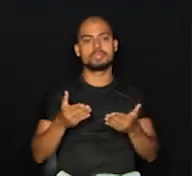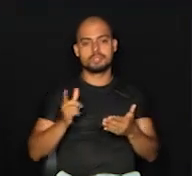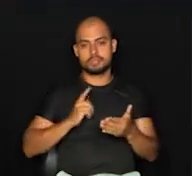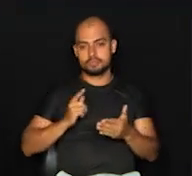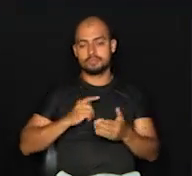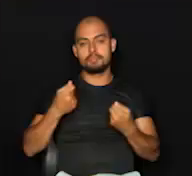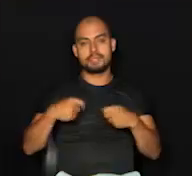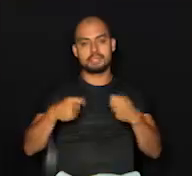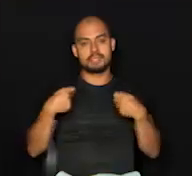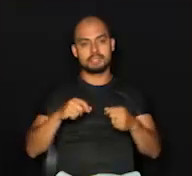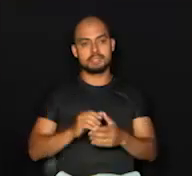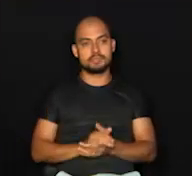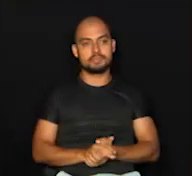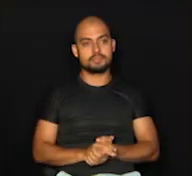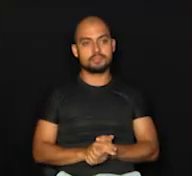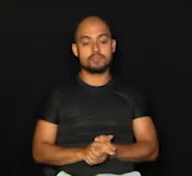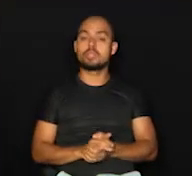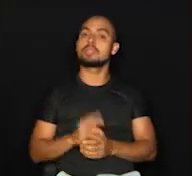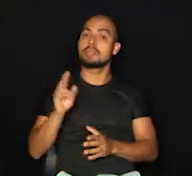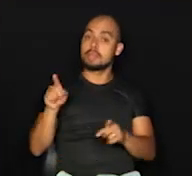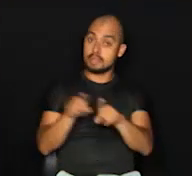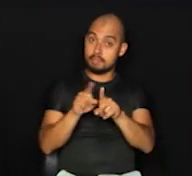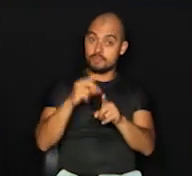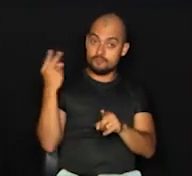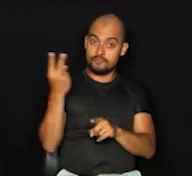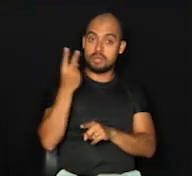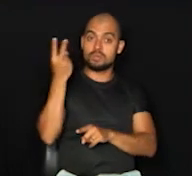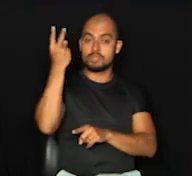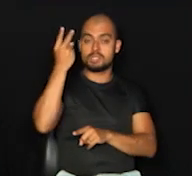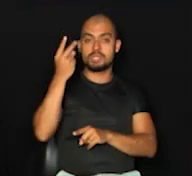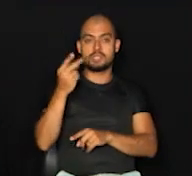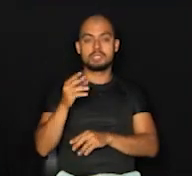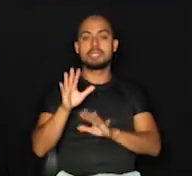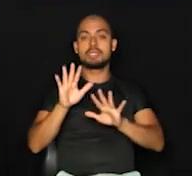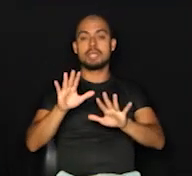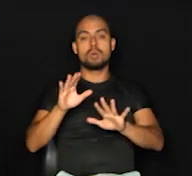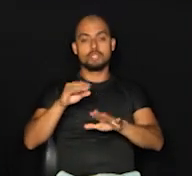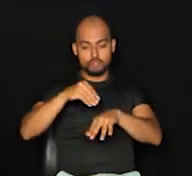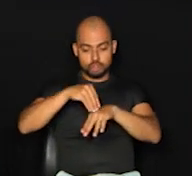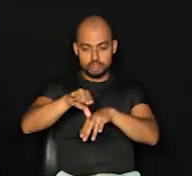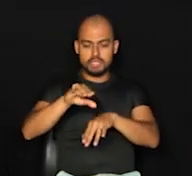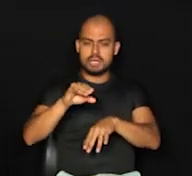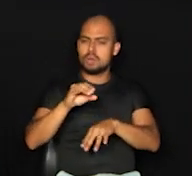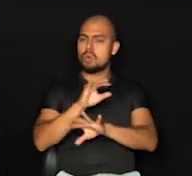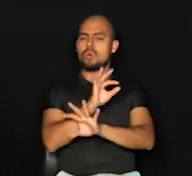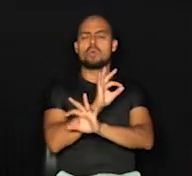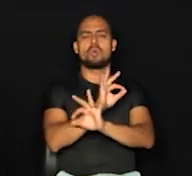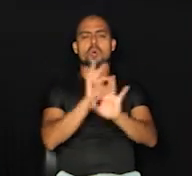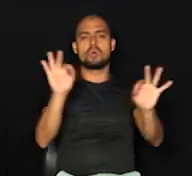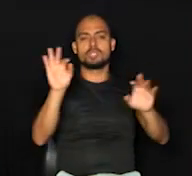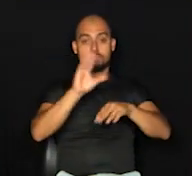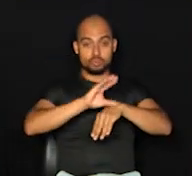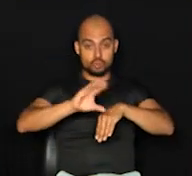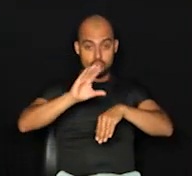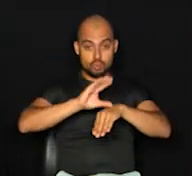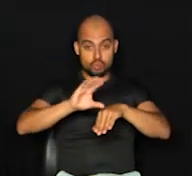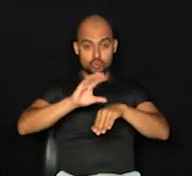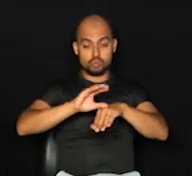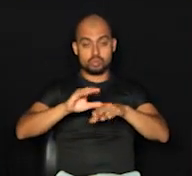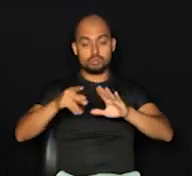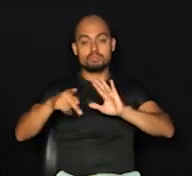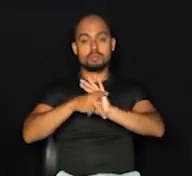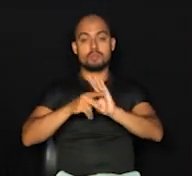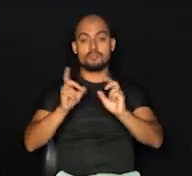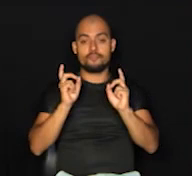demandado na nossa região. E bastante valorizado também, então é uma ótima dica aí de curso para o setor